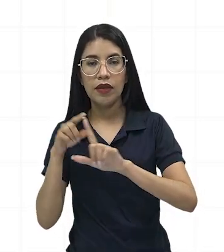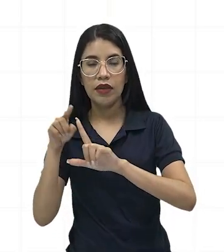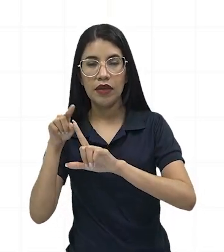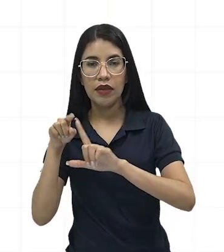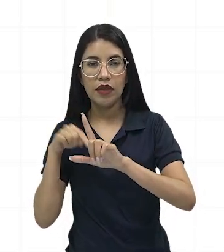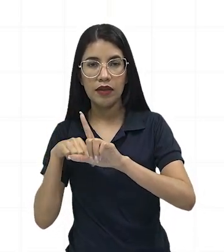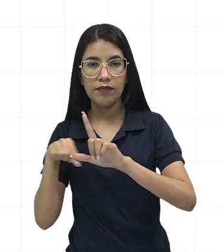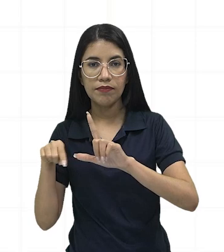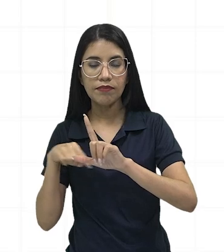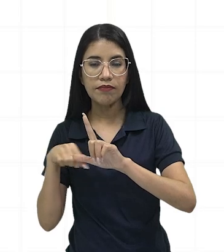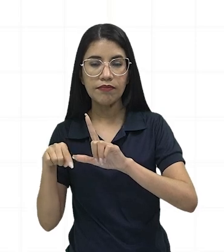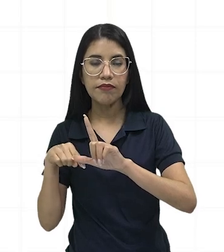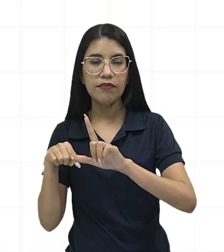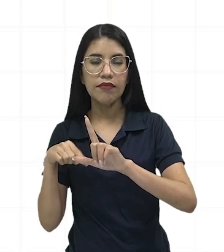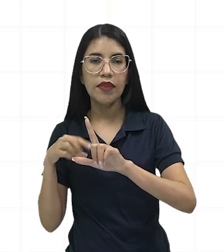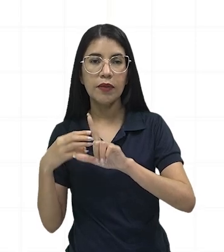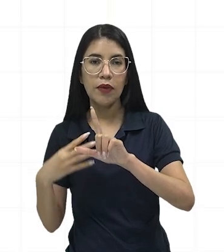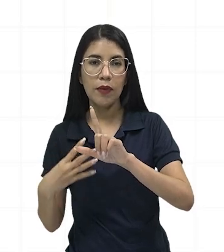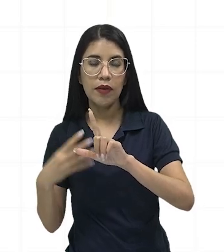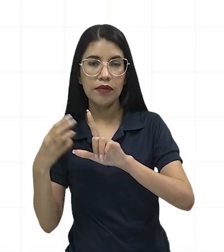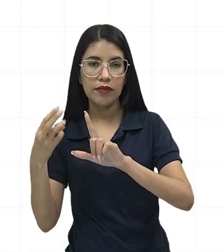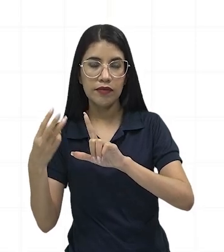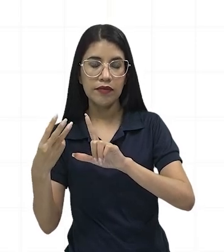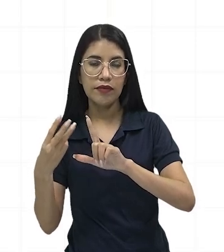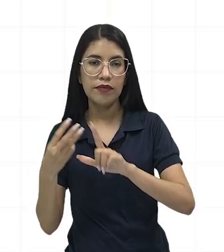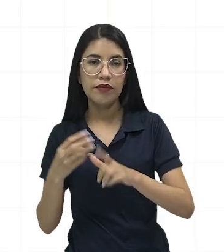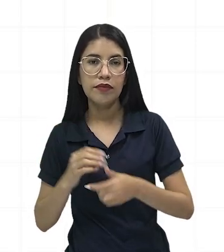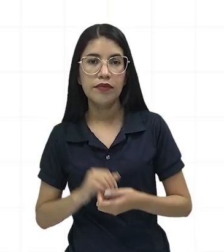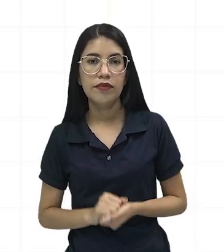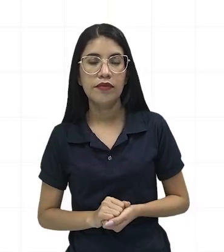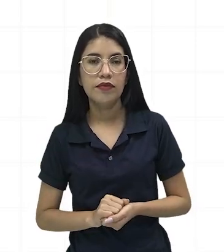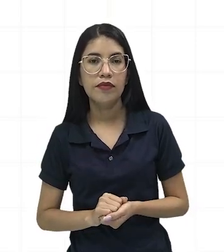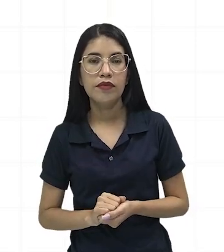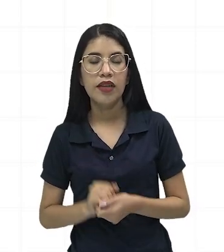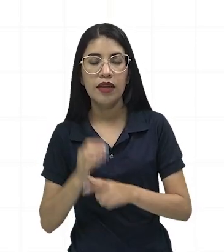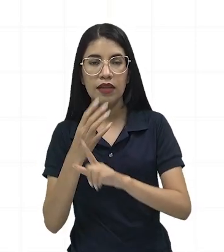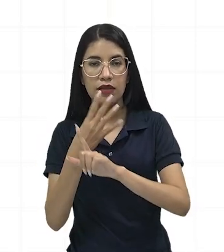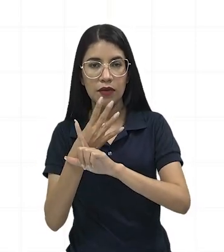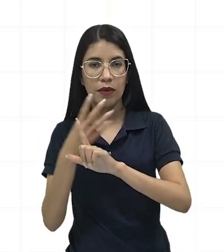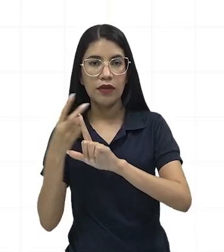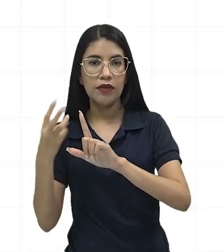formando esse ângulo reto. Nesse outro triângulo aqui, ó,